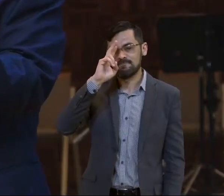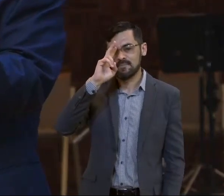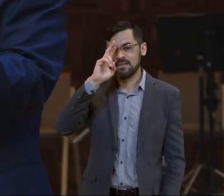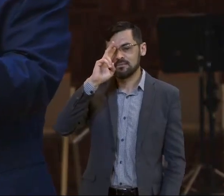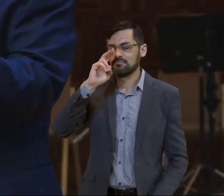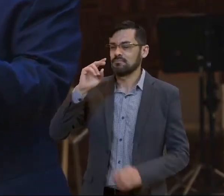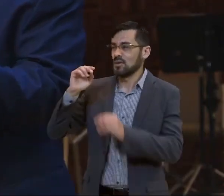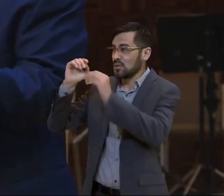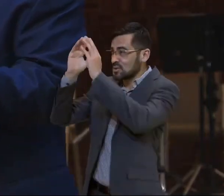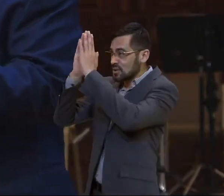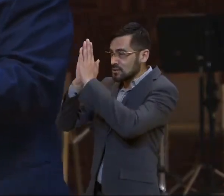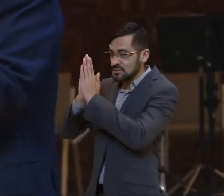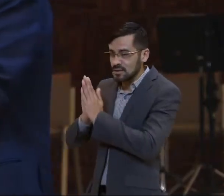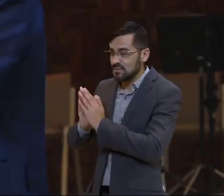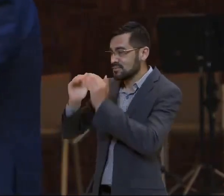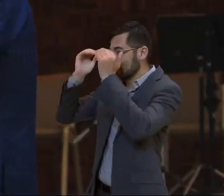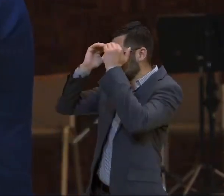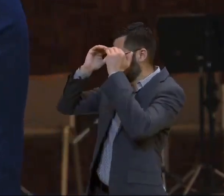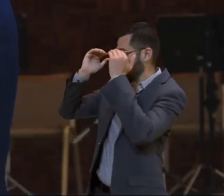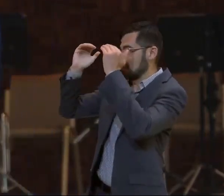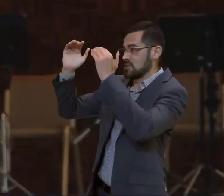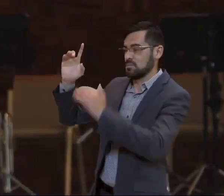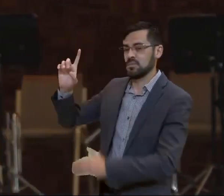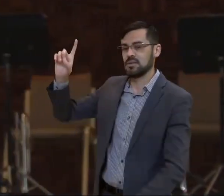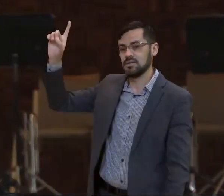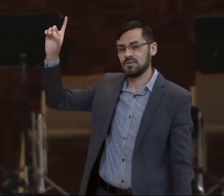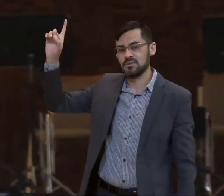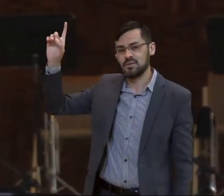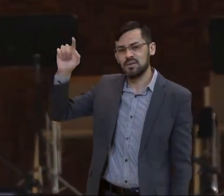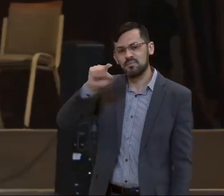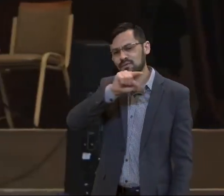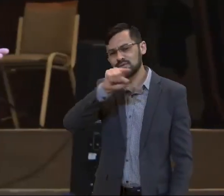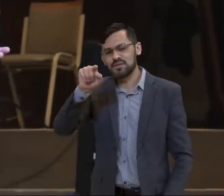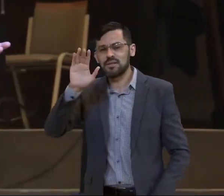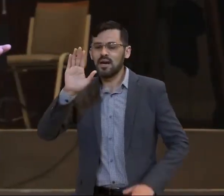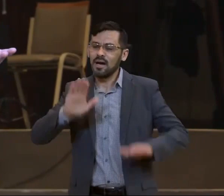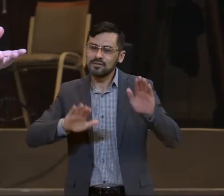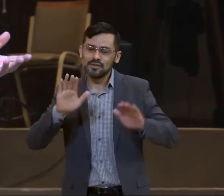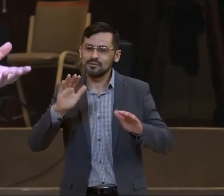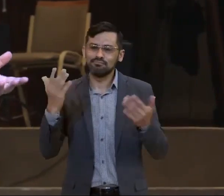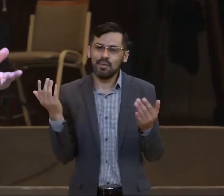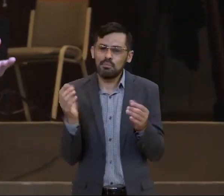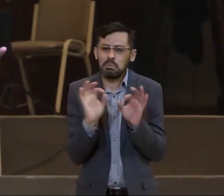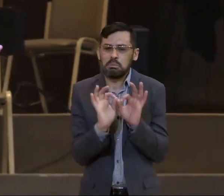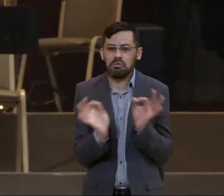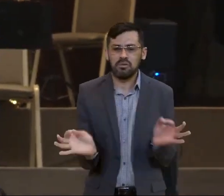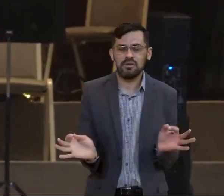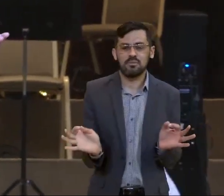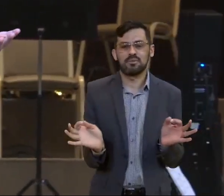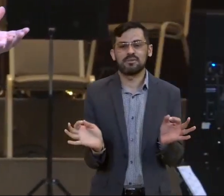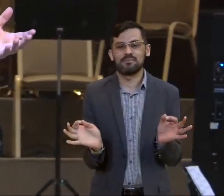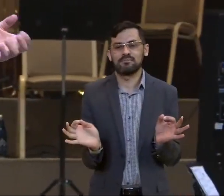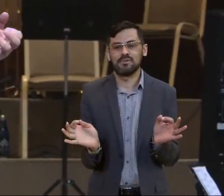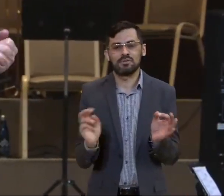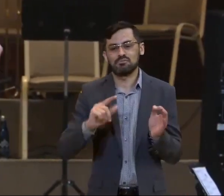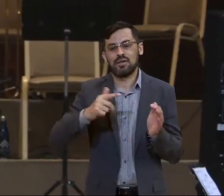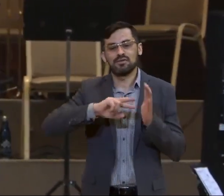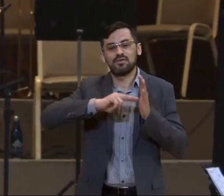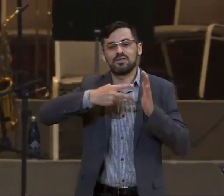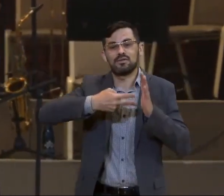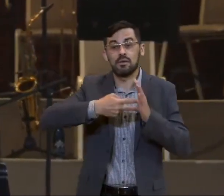Devoção a Deus. Para você pode parecer sem sentido,